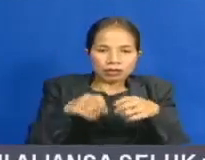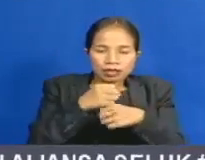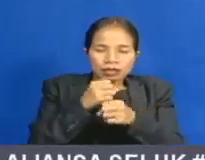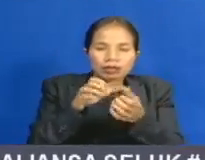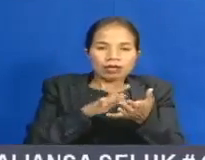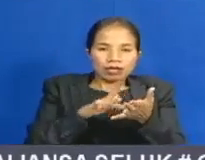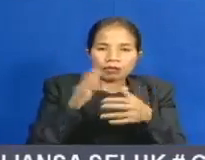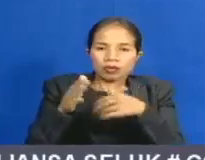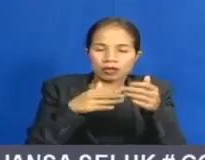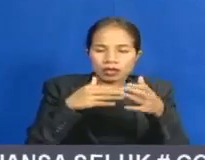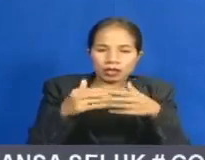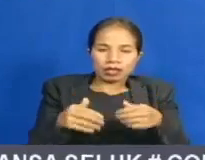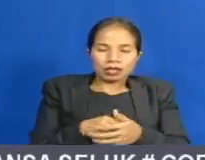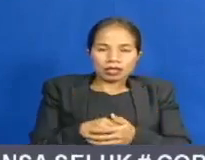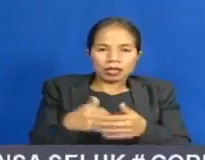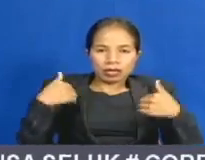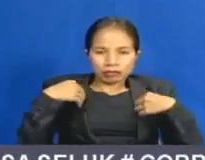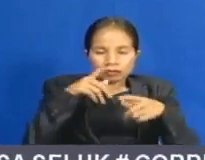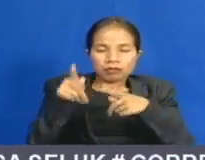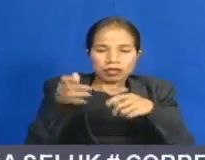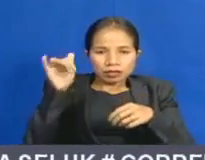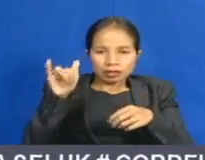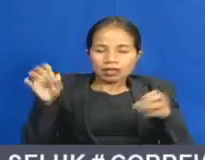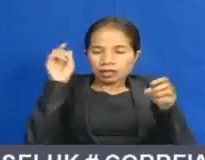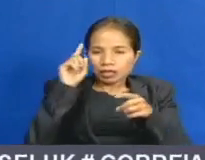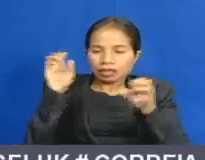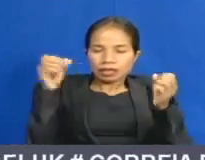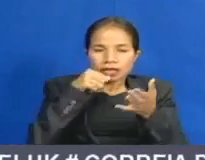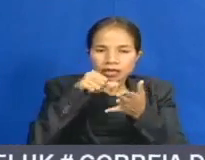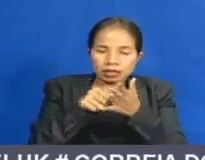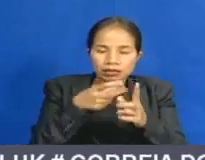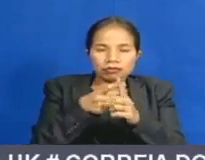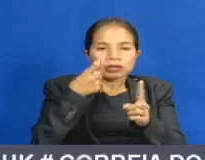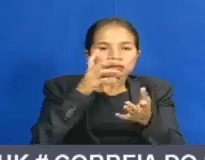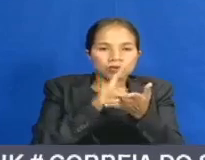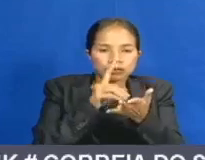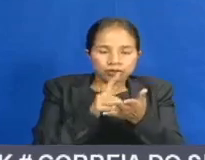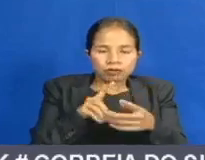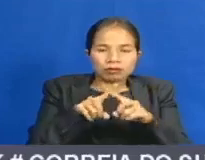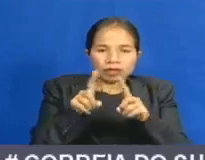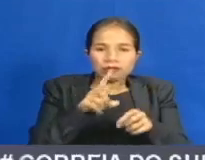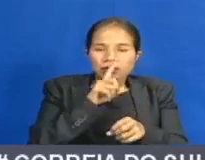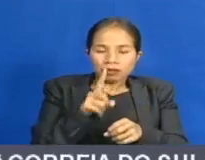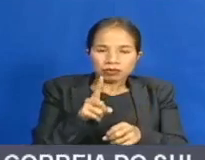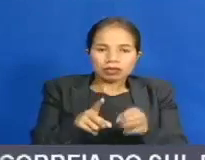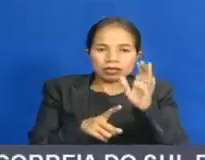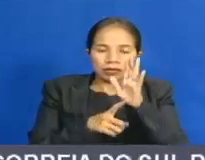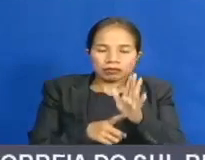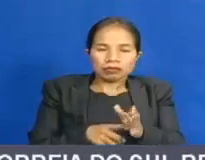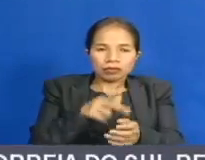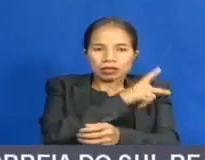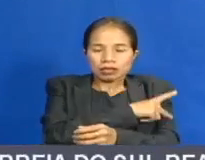moro antibiótico, ka iha comunidade sira, sem receita susi médico. Mai be, realidade a tudo,